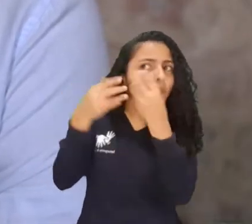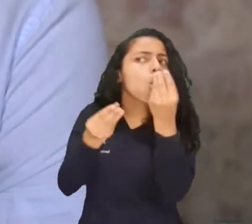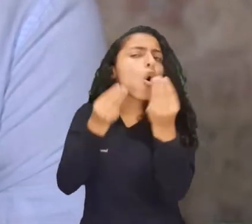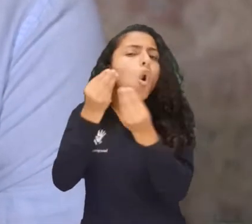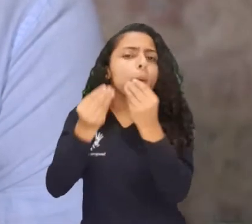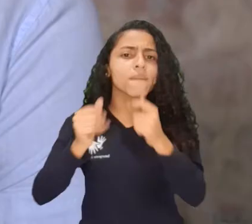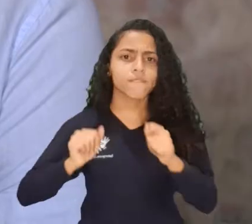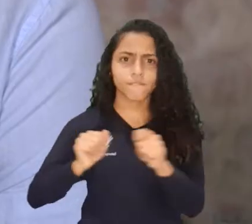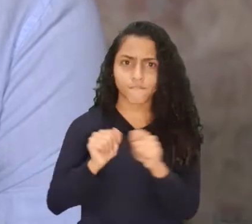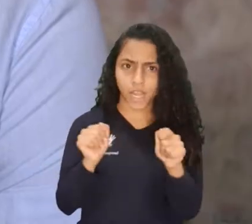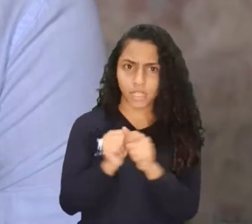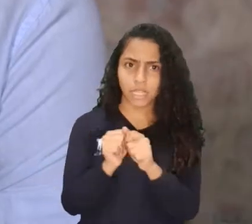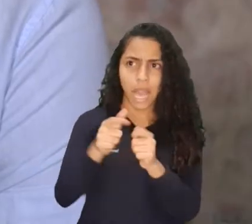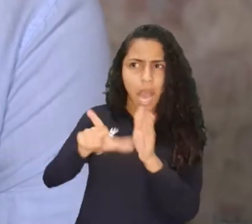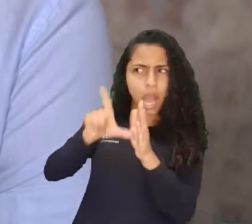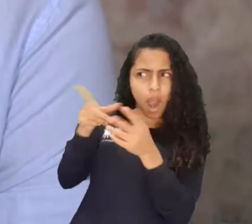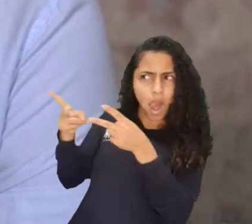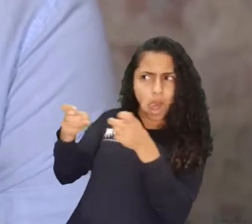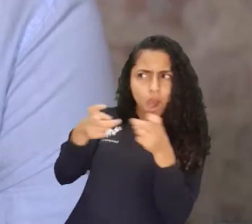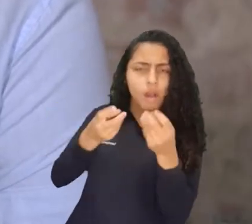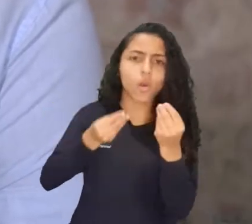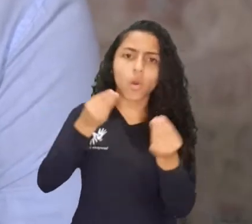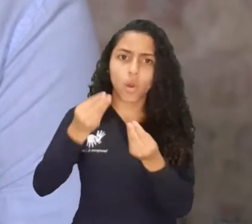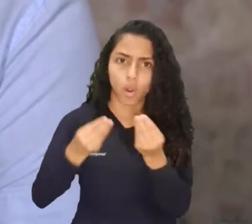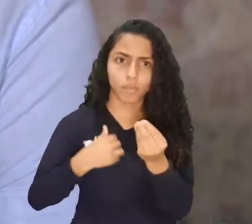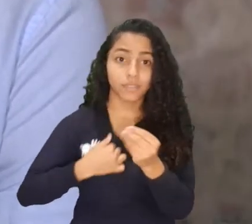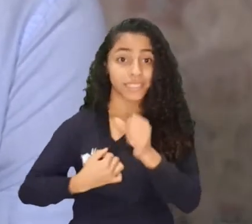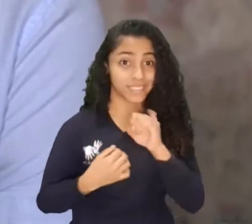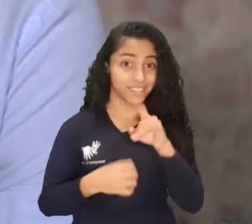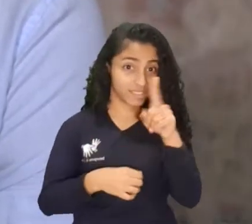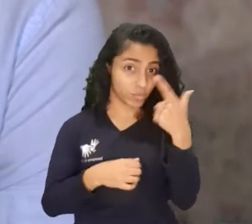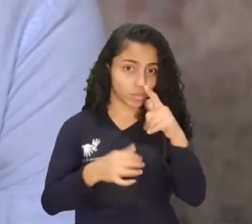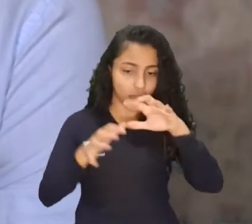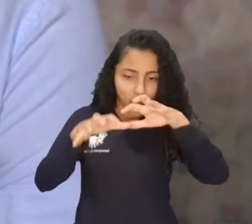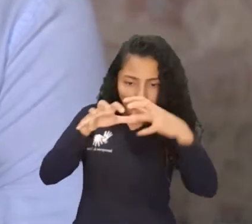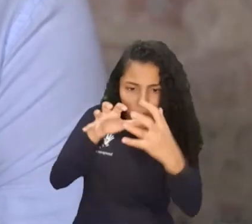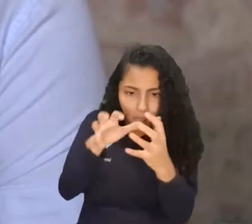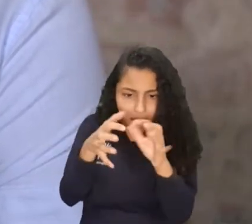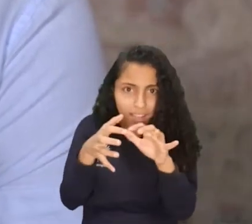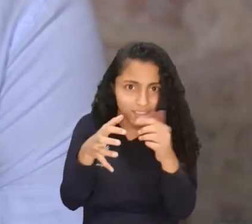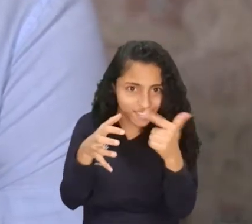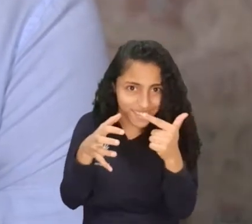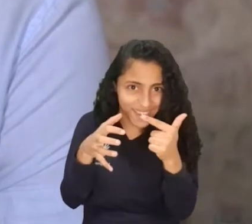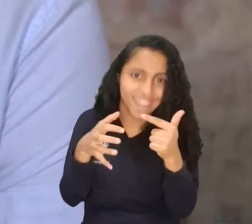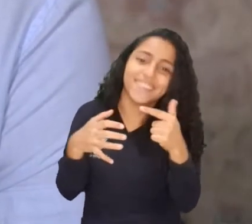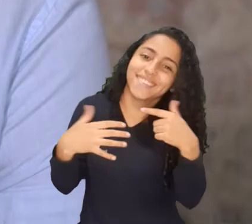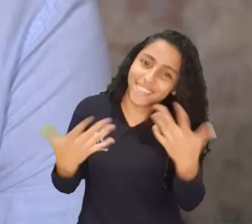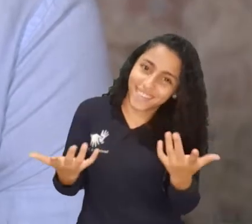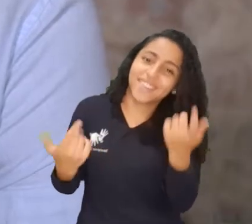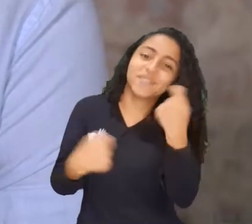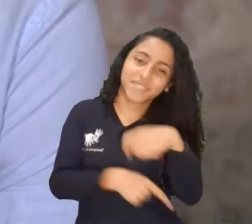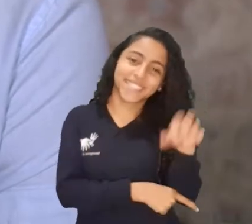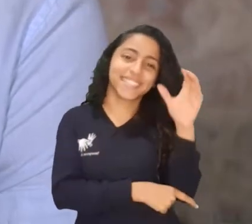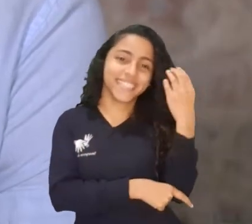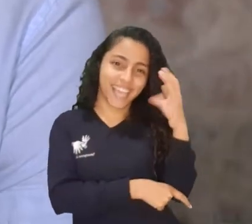maneira de prever as coisas, né? Se você não tem uma bola de cristal, você vai ter que usar alguma ferramenta ferramenta científica para fazer isso. Os cientistas usam